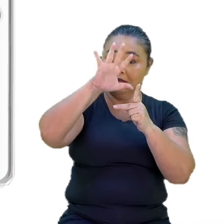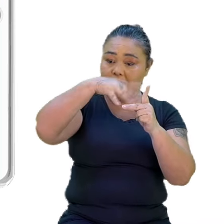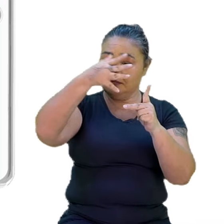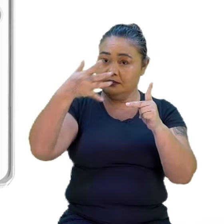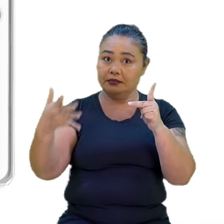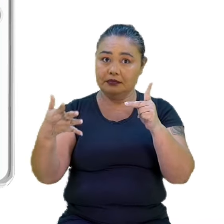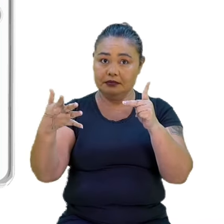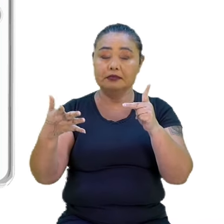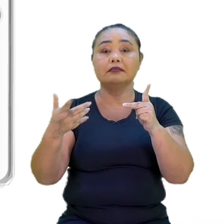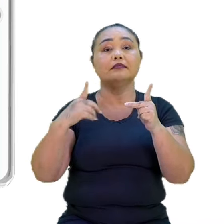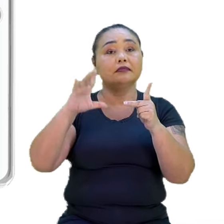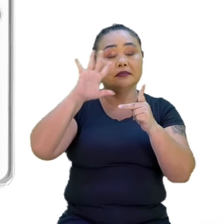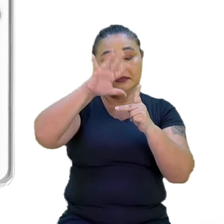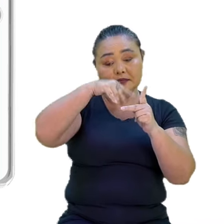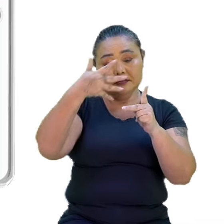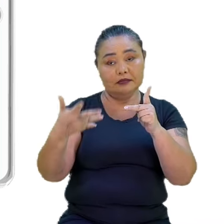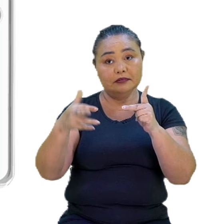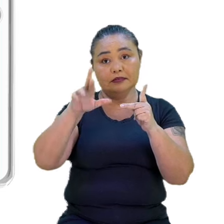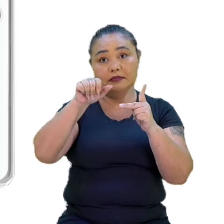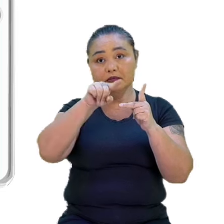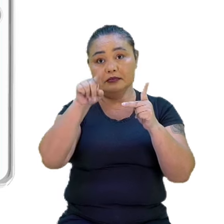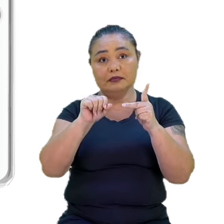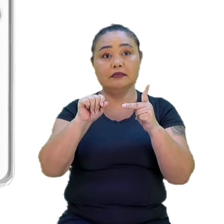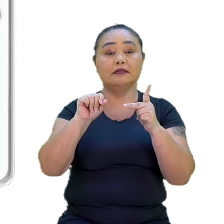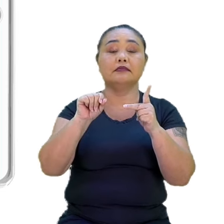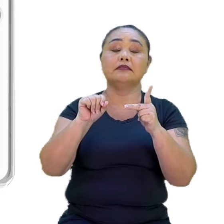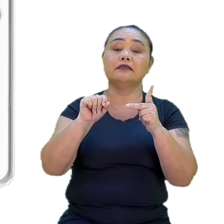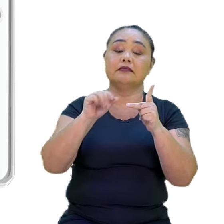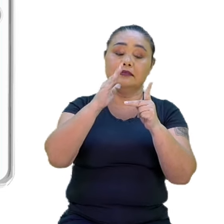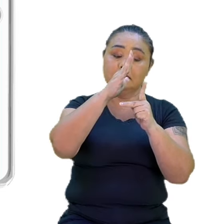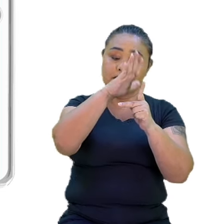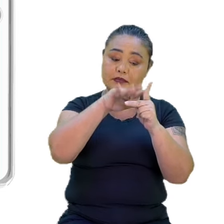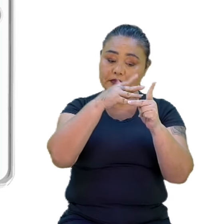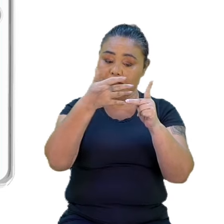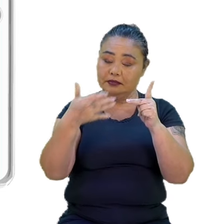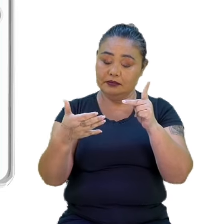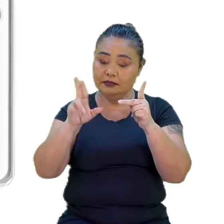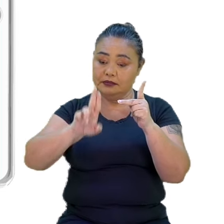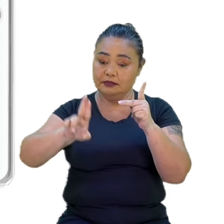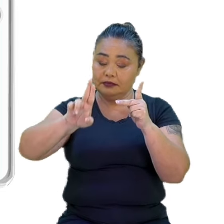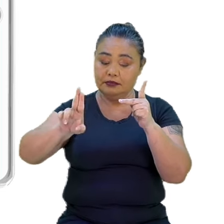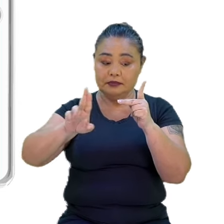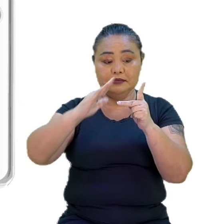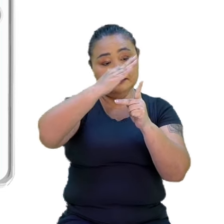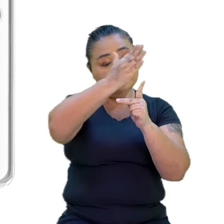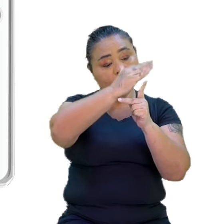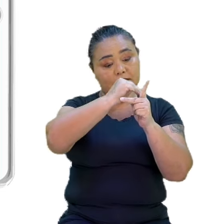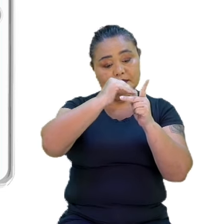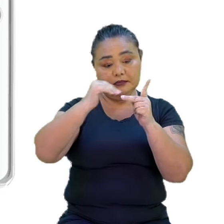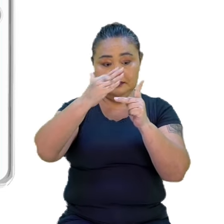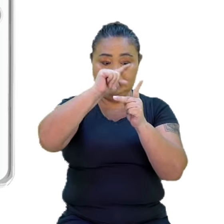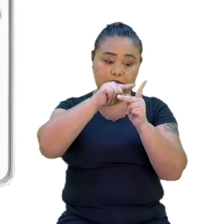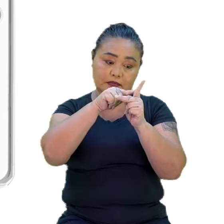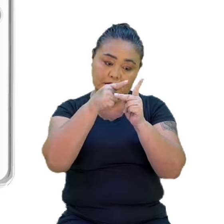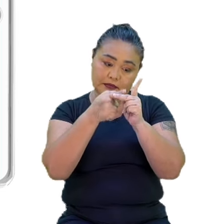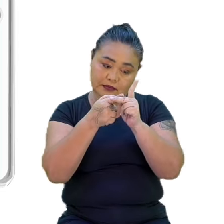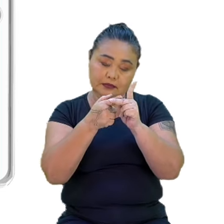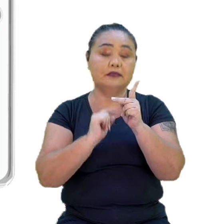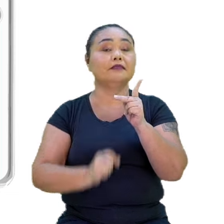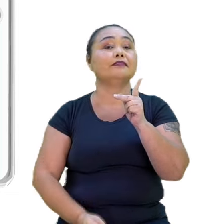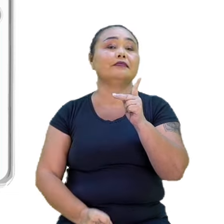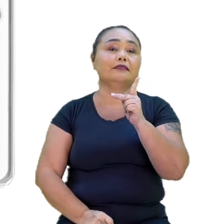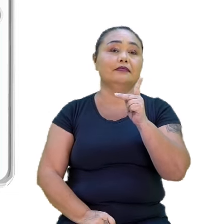também não é São razões feitas com os lados usando sempre como referência o ângulo do Triângulo